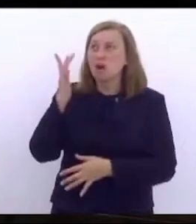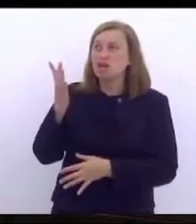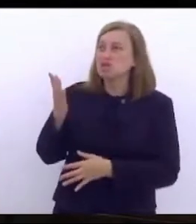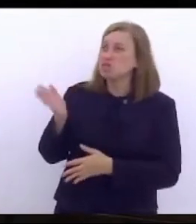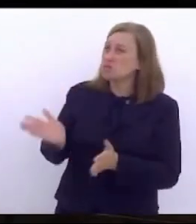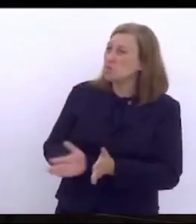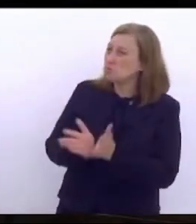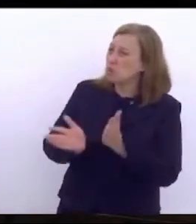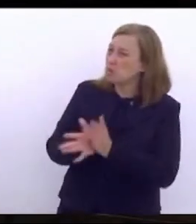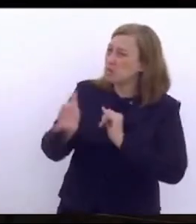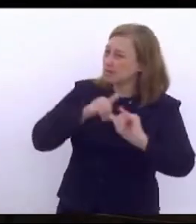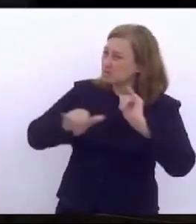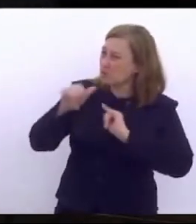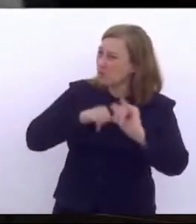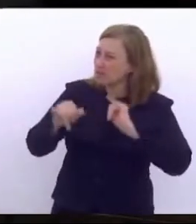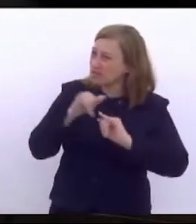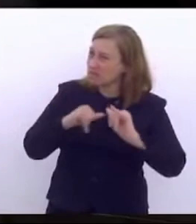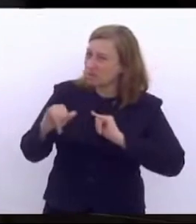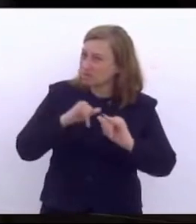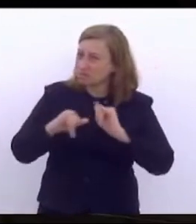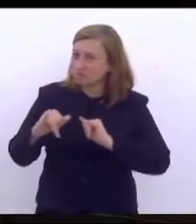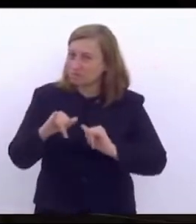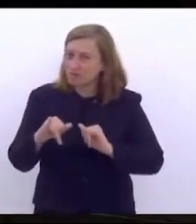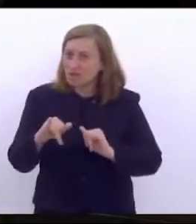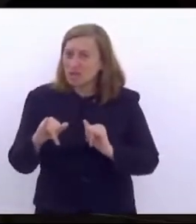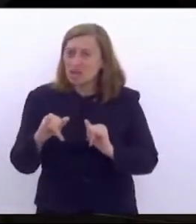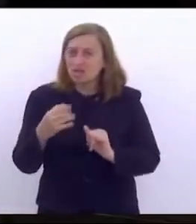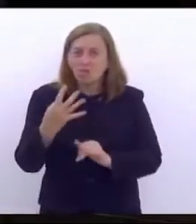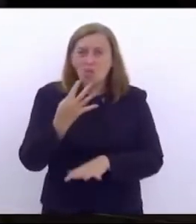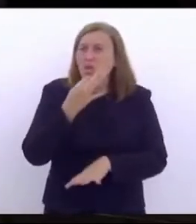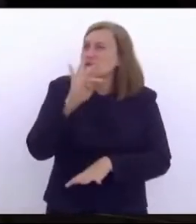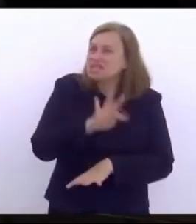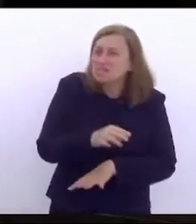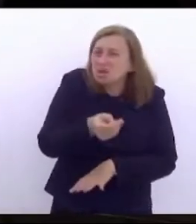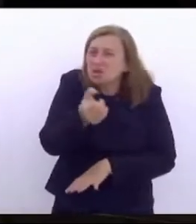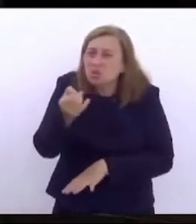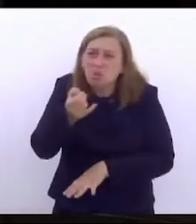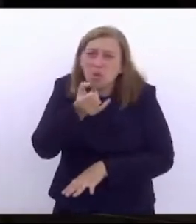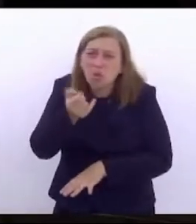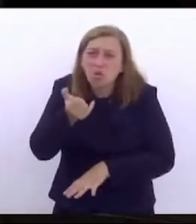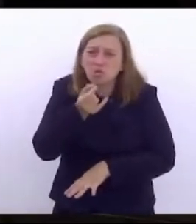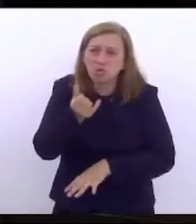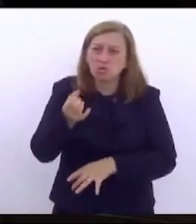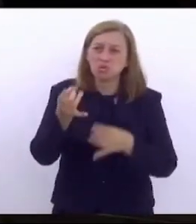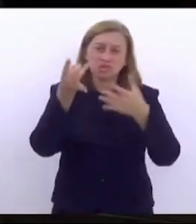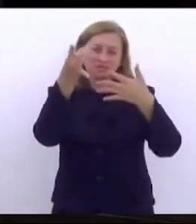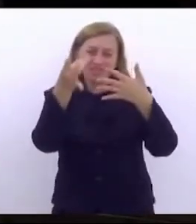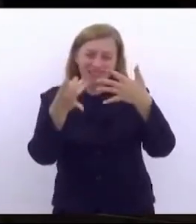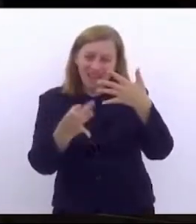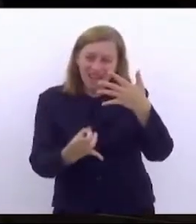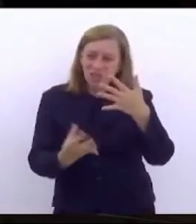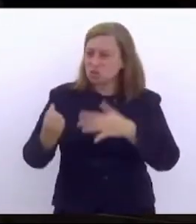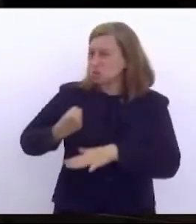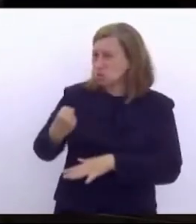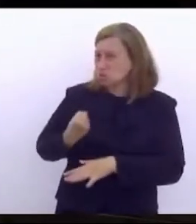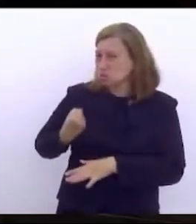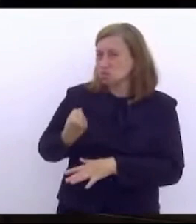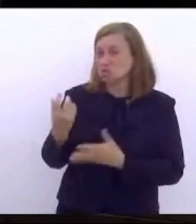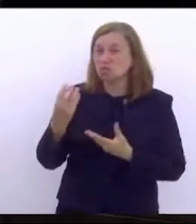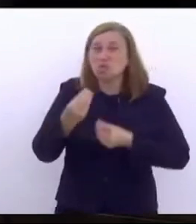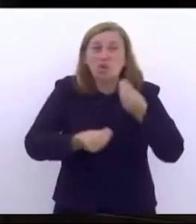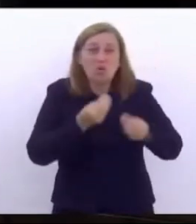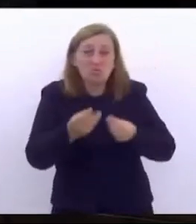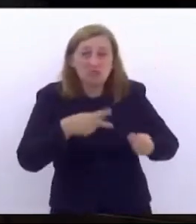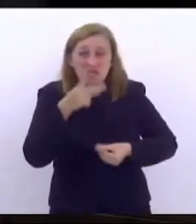essa questão. Porque trataram de números sem conhecer tantos detalhes sobre os números. Né? E aí como é que você vai